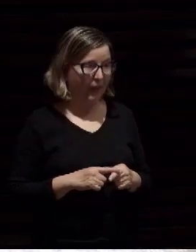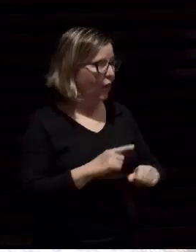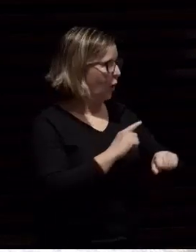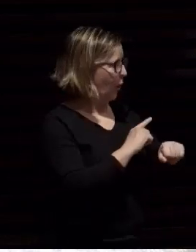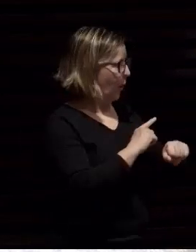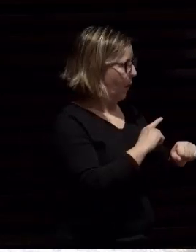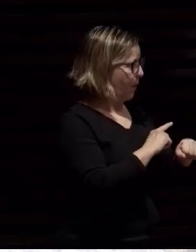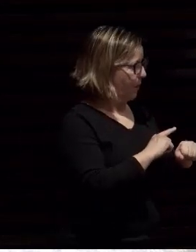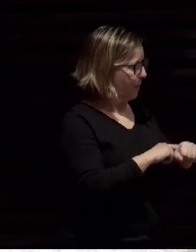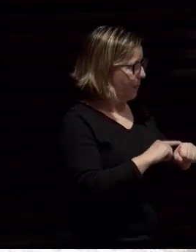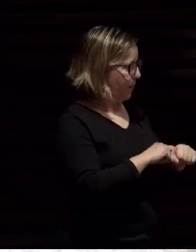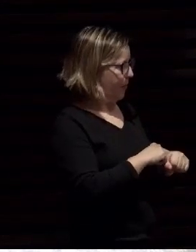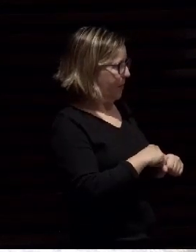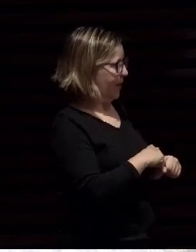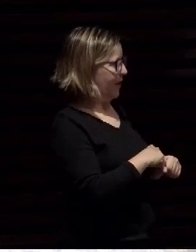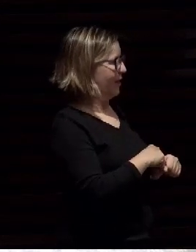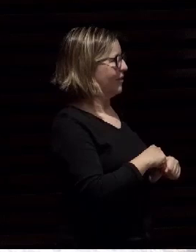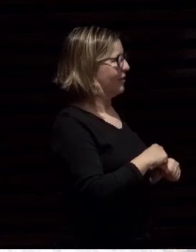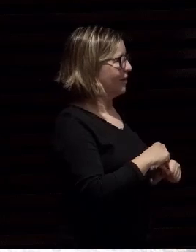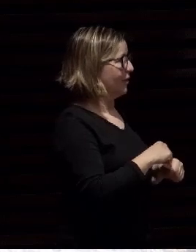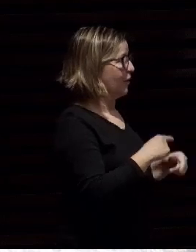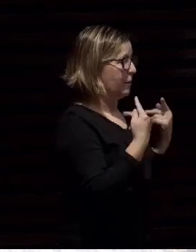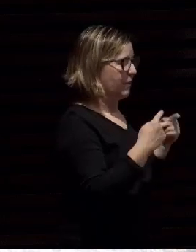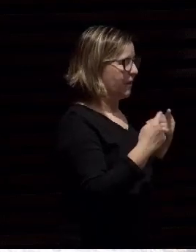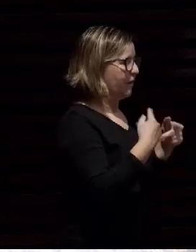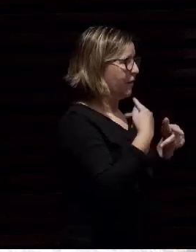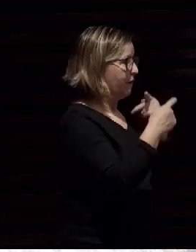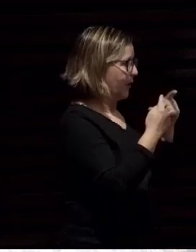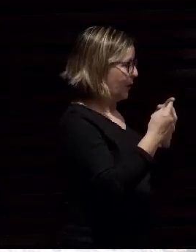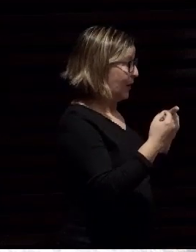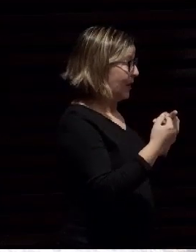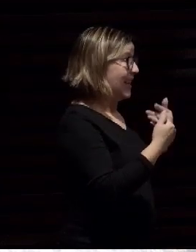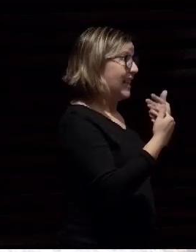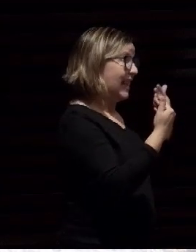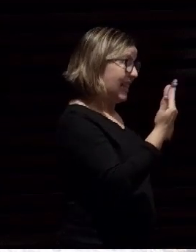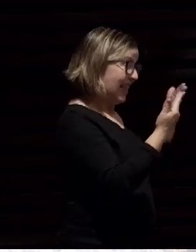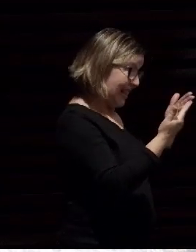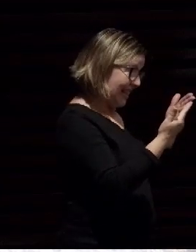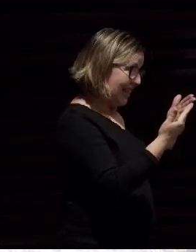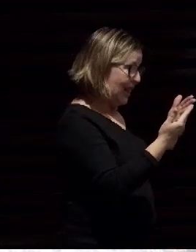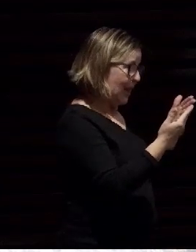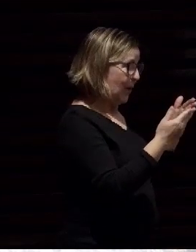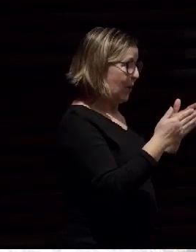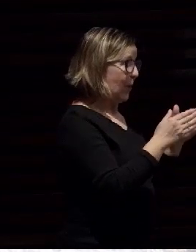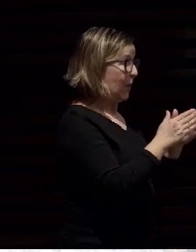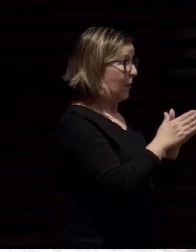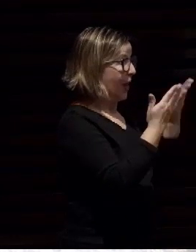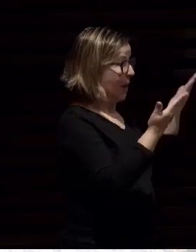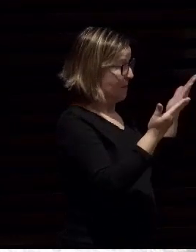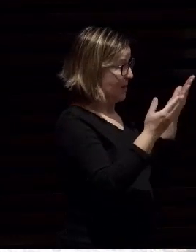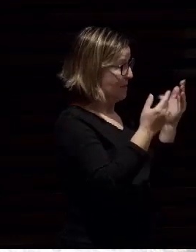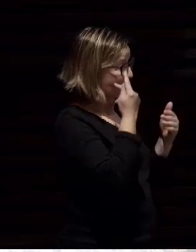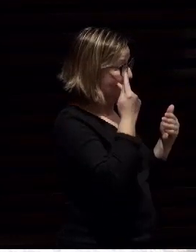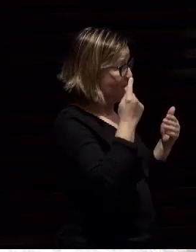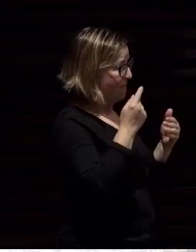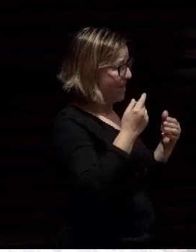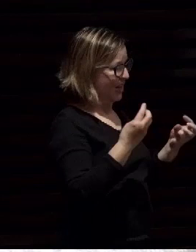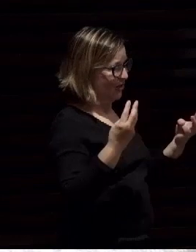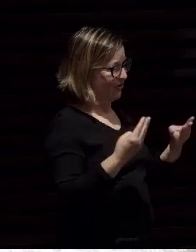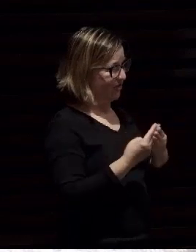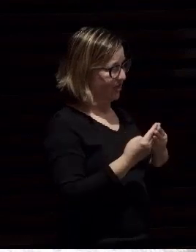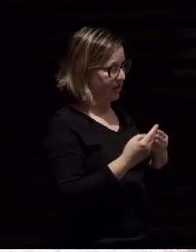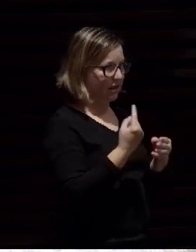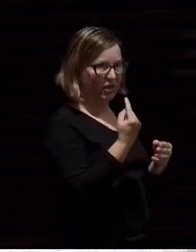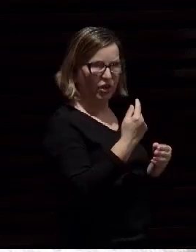outros pastores da igreja que ele tinha dado a Bíblia para o homem, um dos pastores disse, mas você